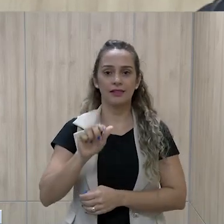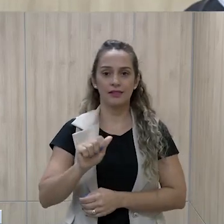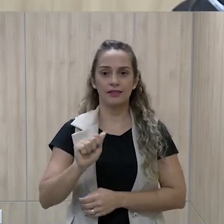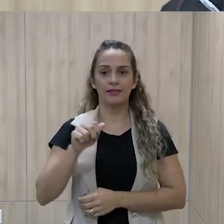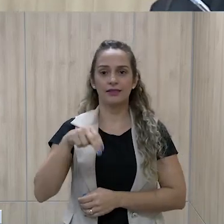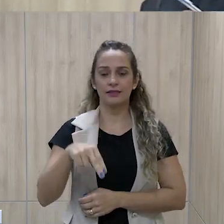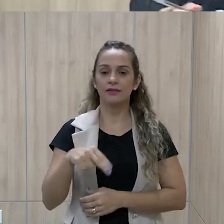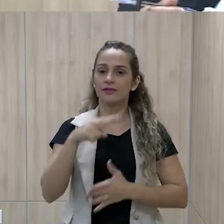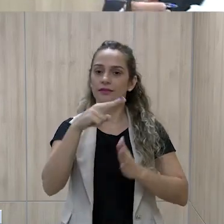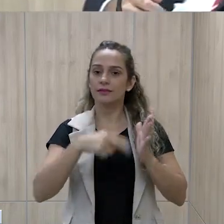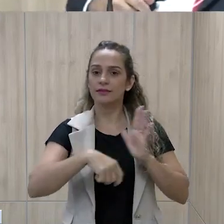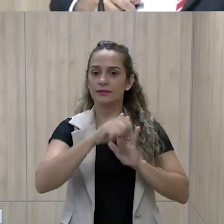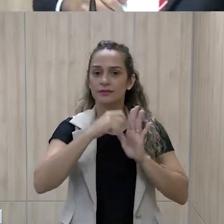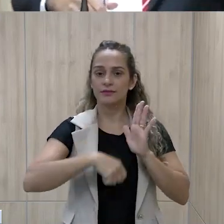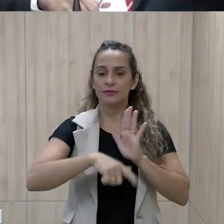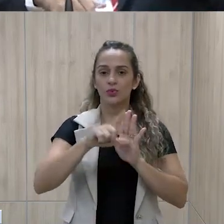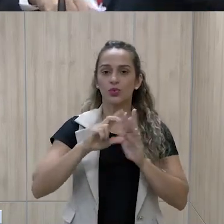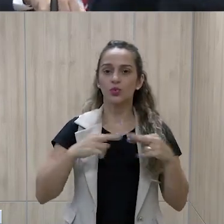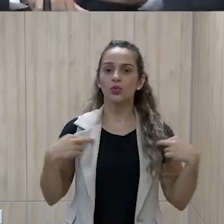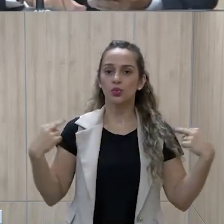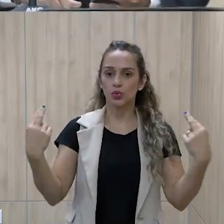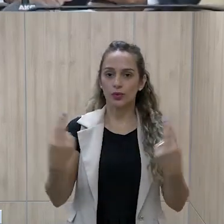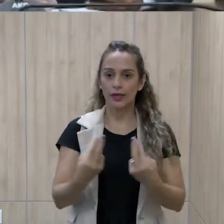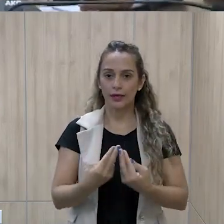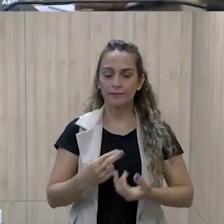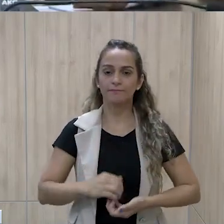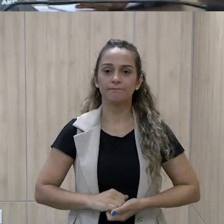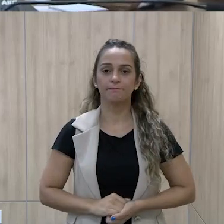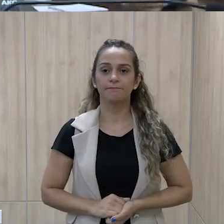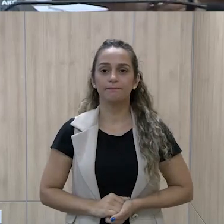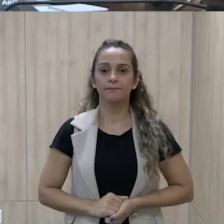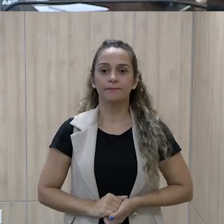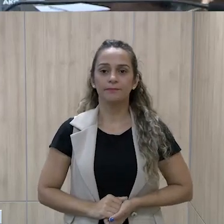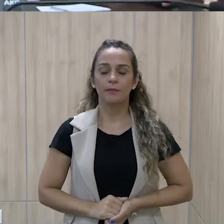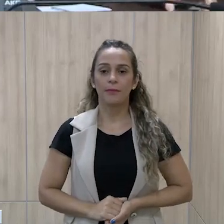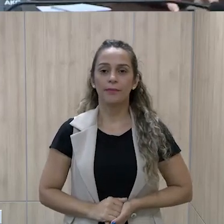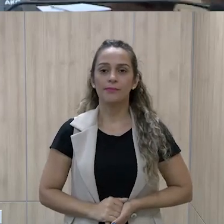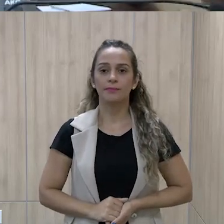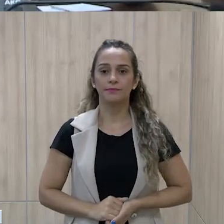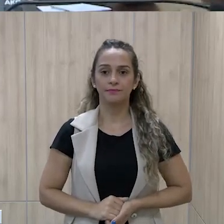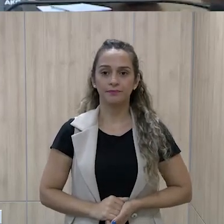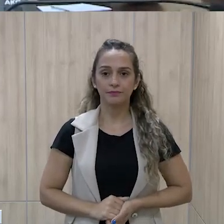senhor Deputado Alan Queiroz para fazer a leitura da ata da reunião anterior